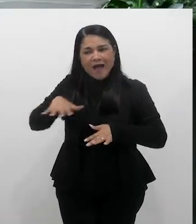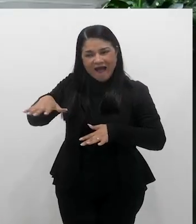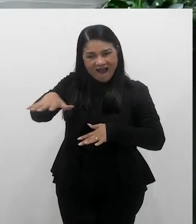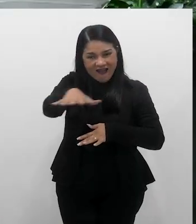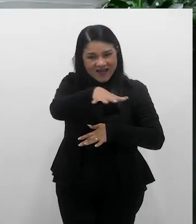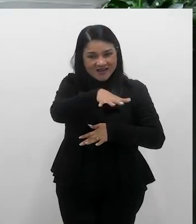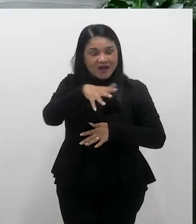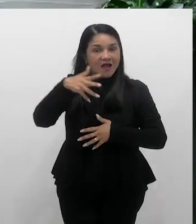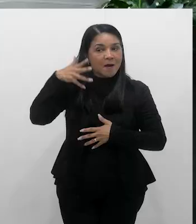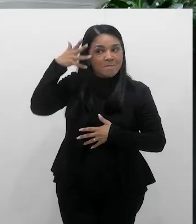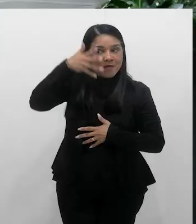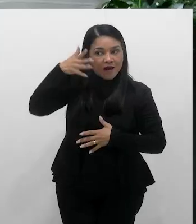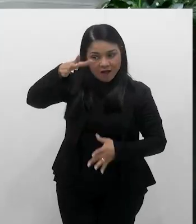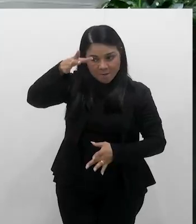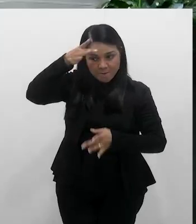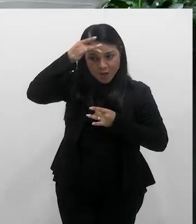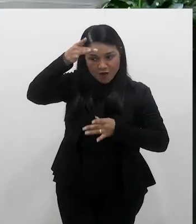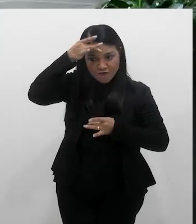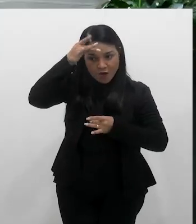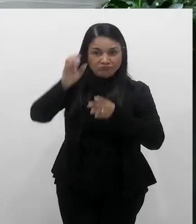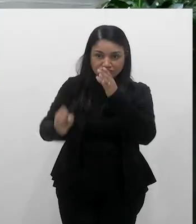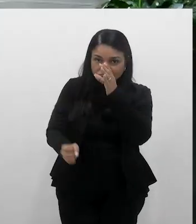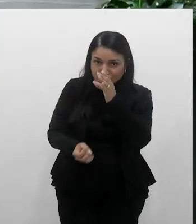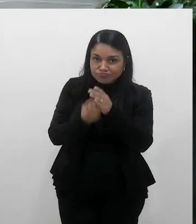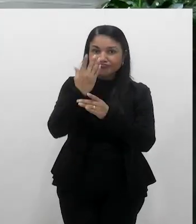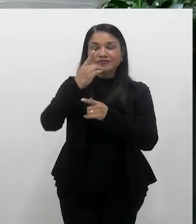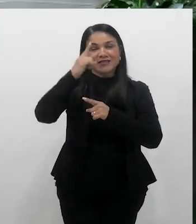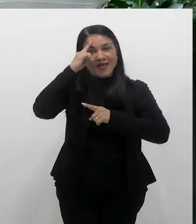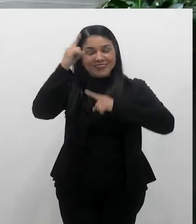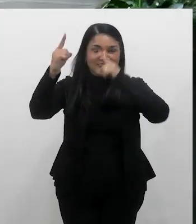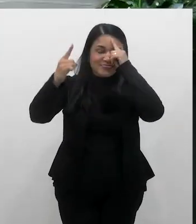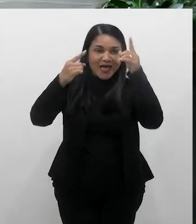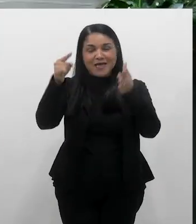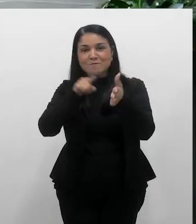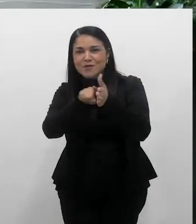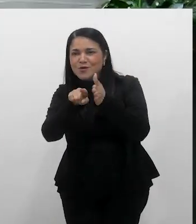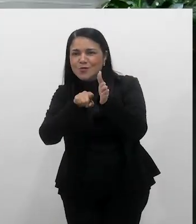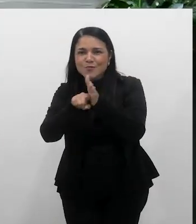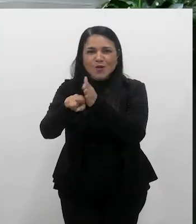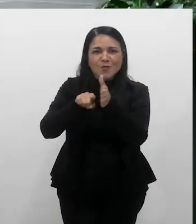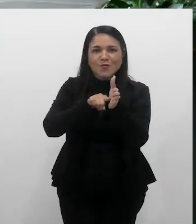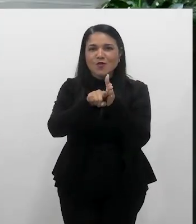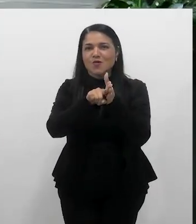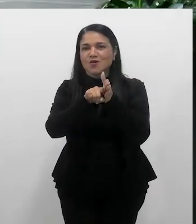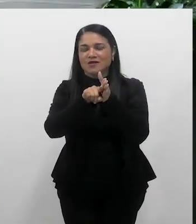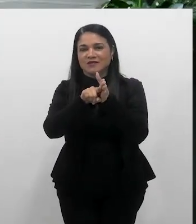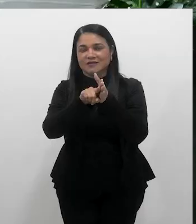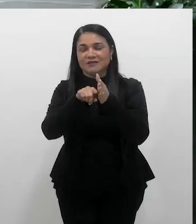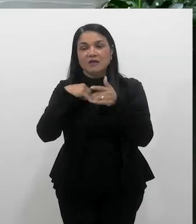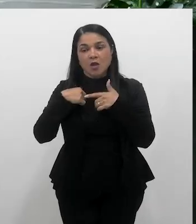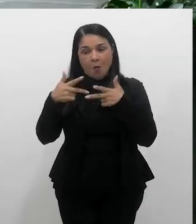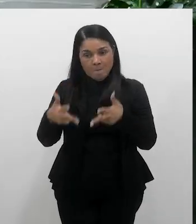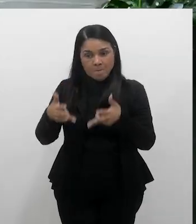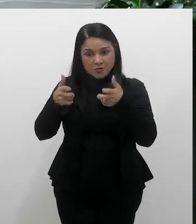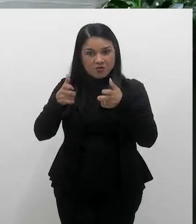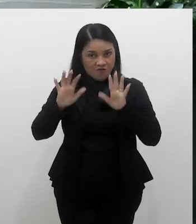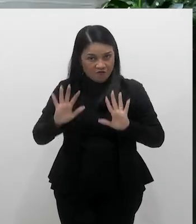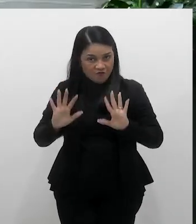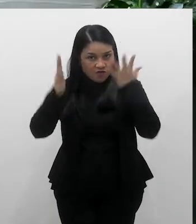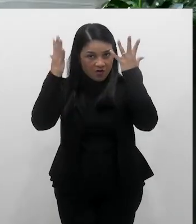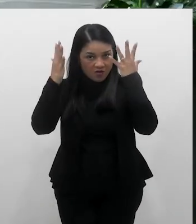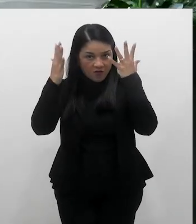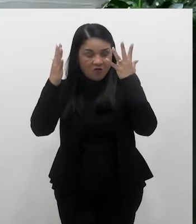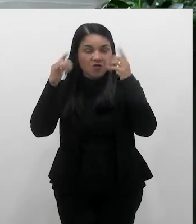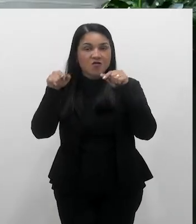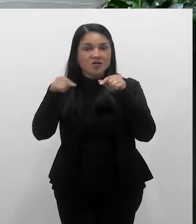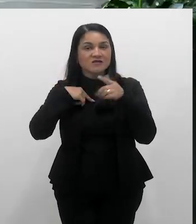e palestra performance surge justamente daí, né? Dessas várias perguntas. E aí o que a gente percebe no festival é